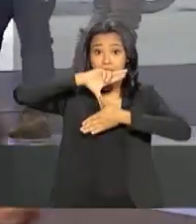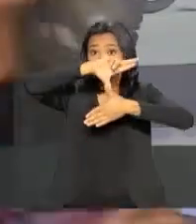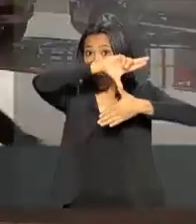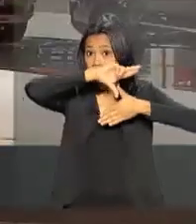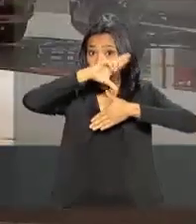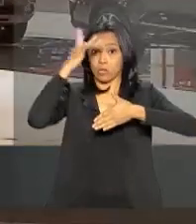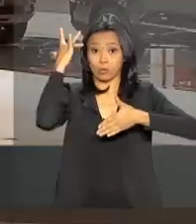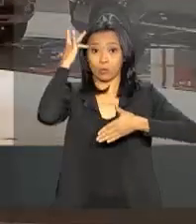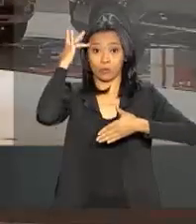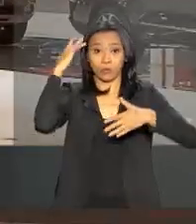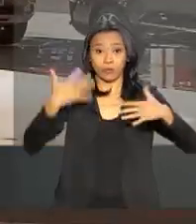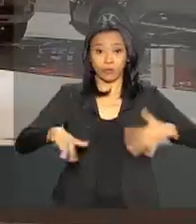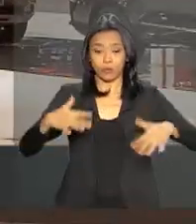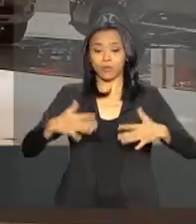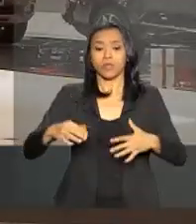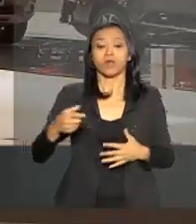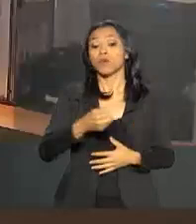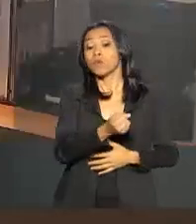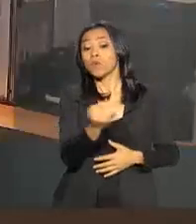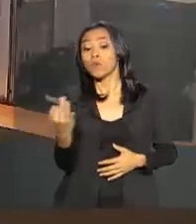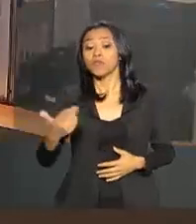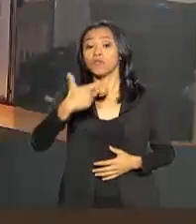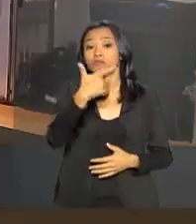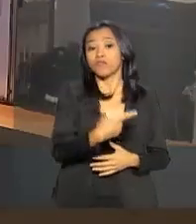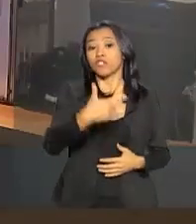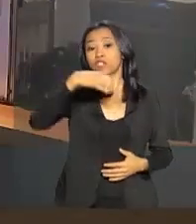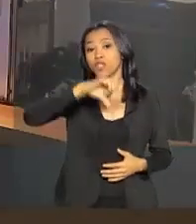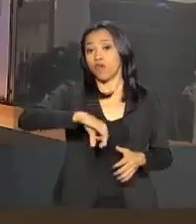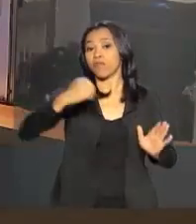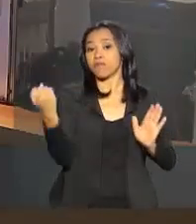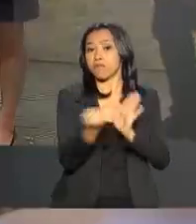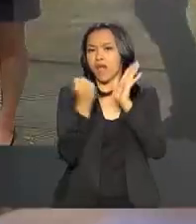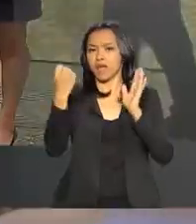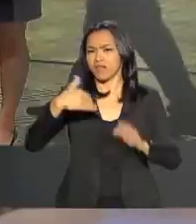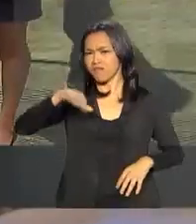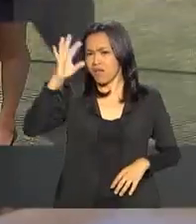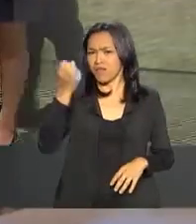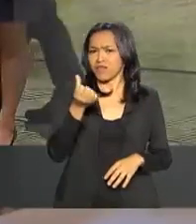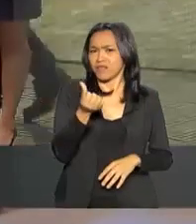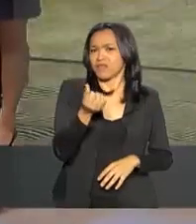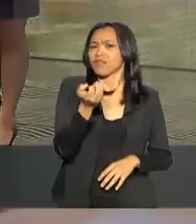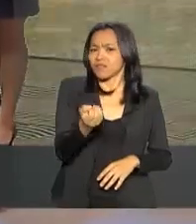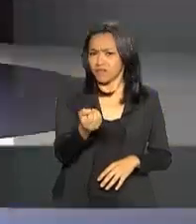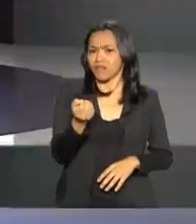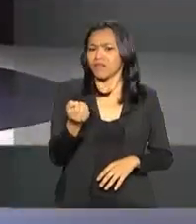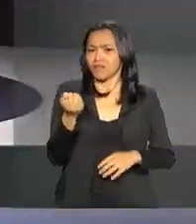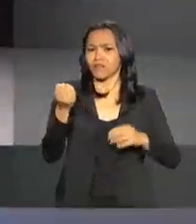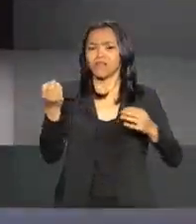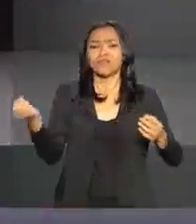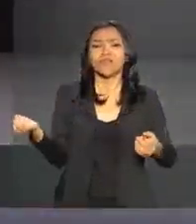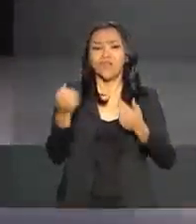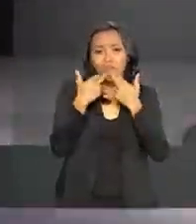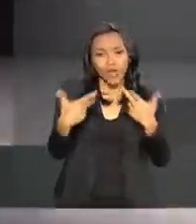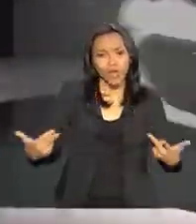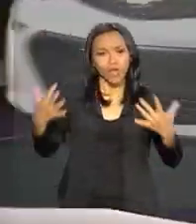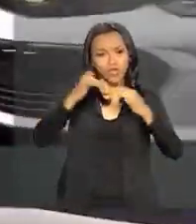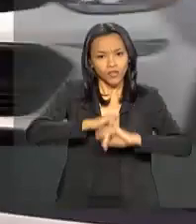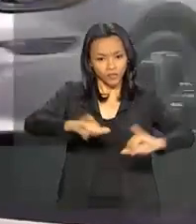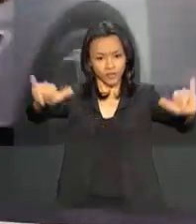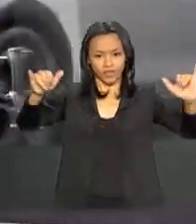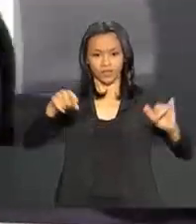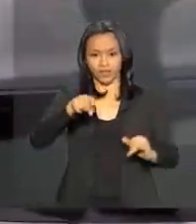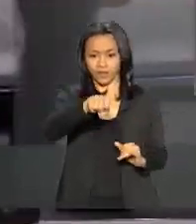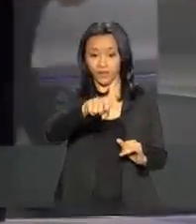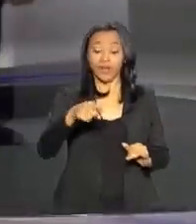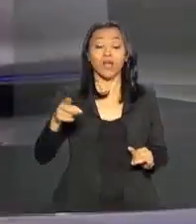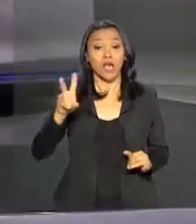Aqui estão reunidas 29 marcas e mais de 60 lançamentos. Até o dia 18 de novembro, os visitantes